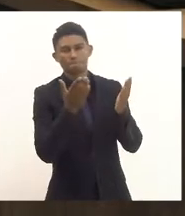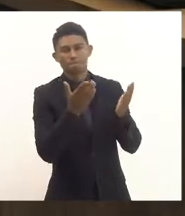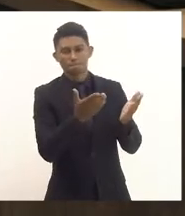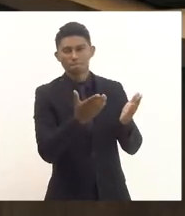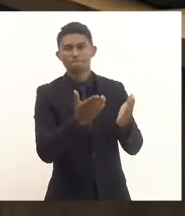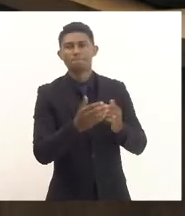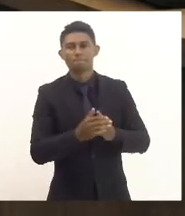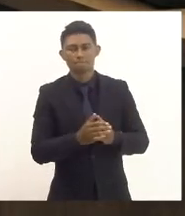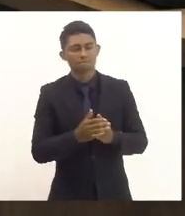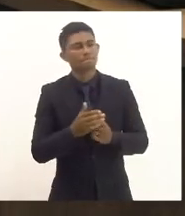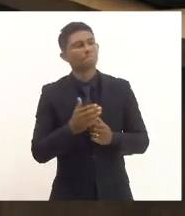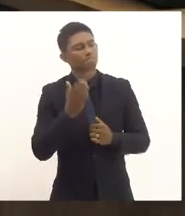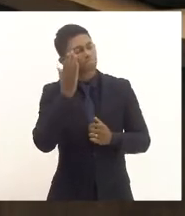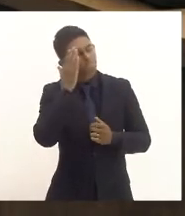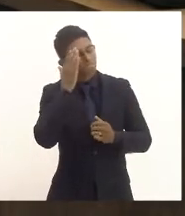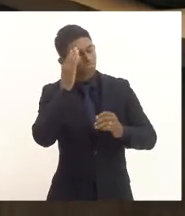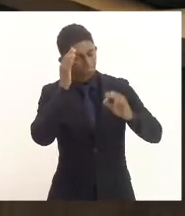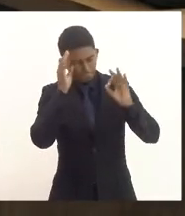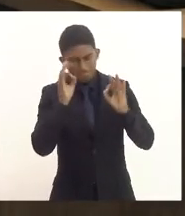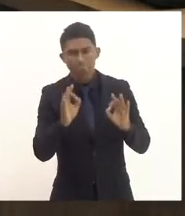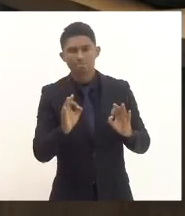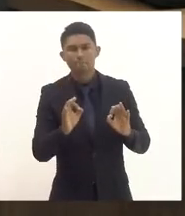a certeza